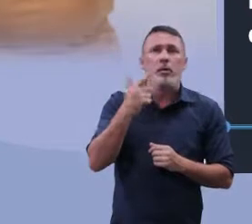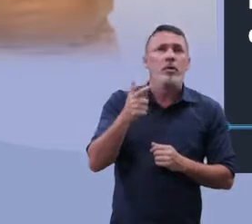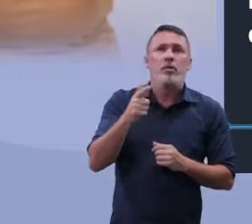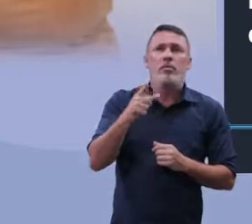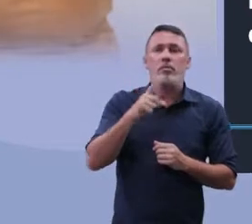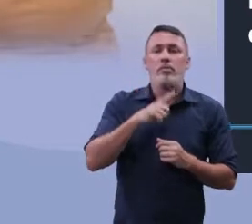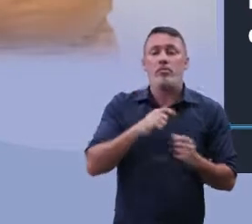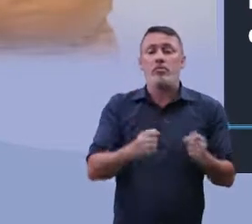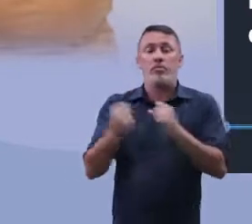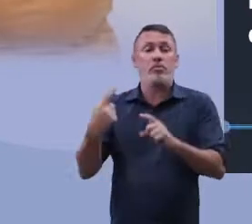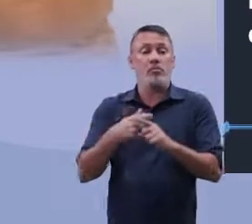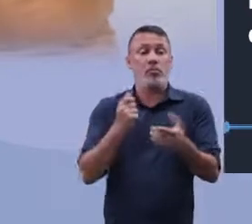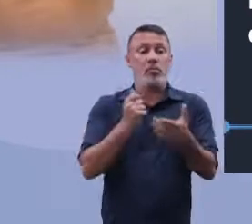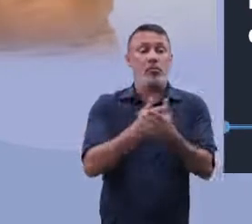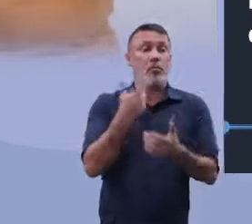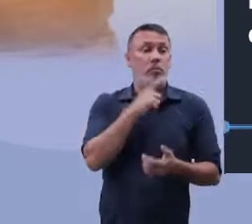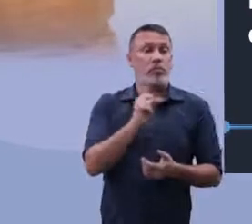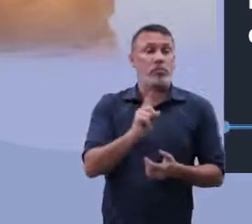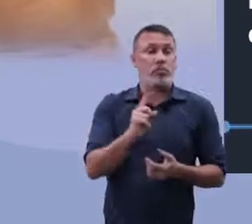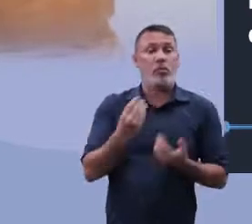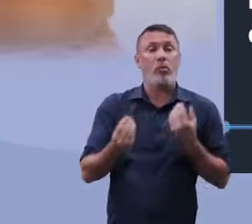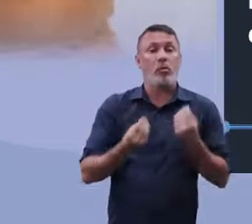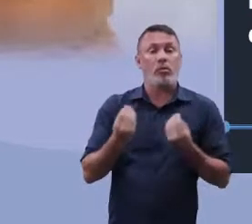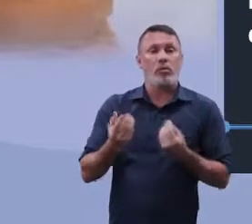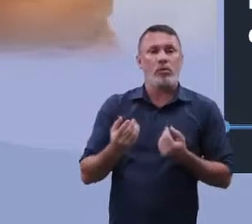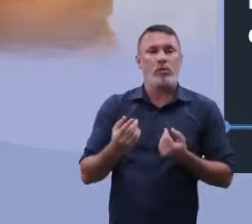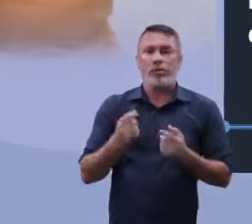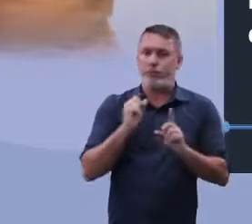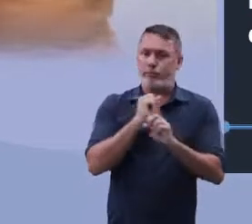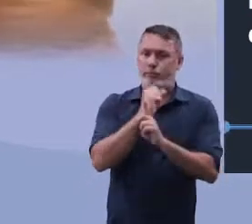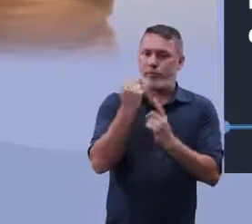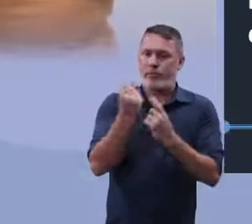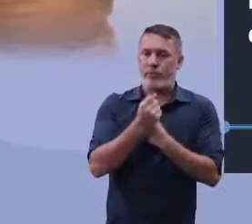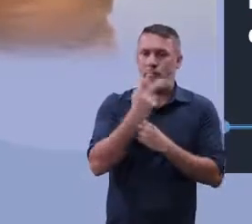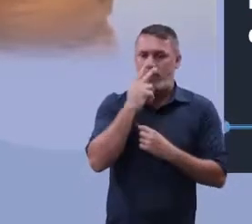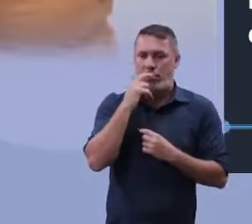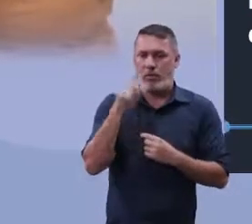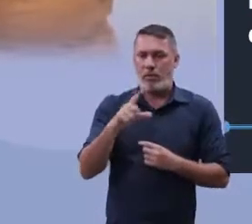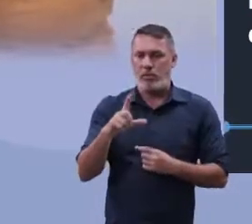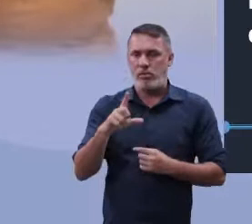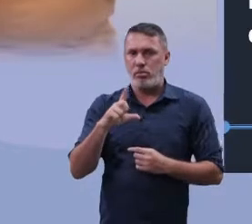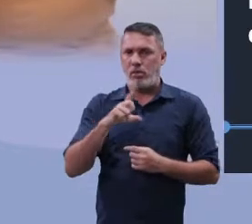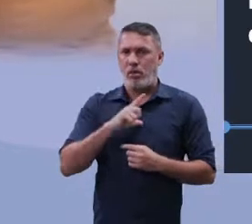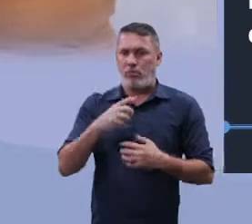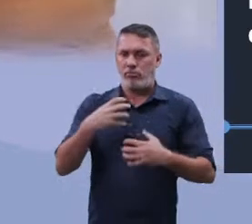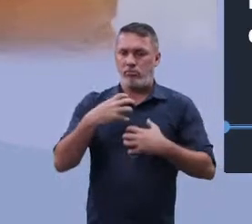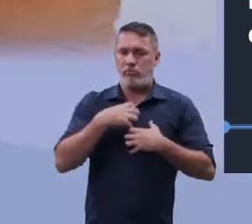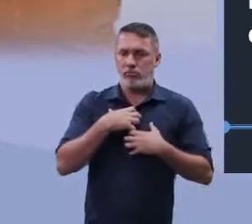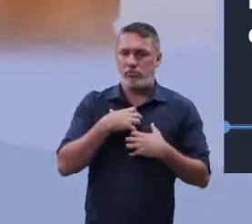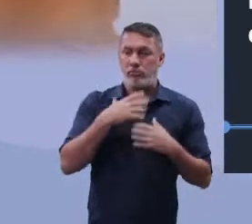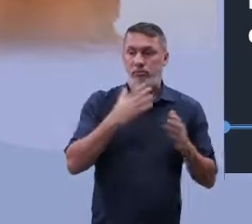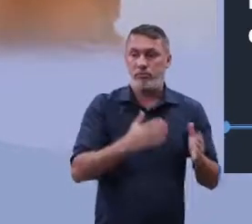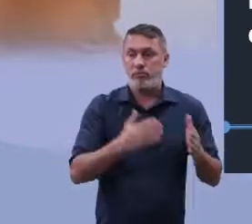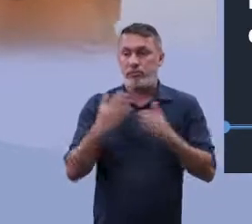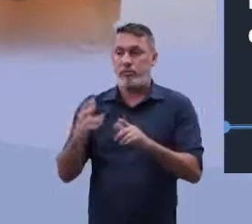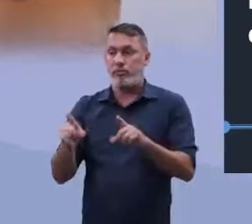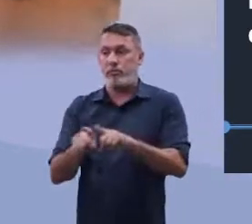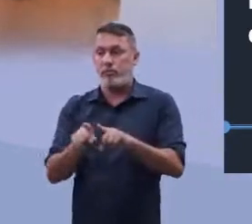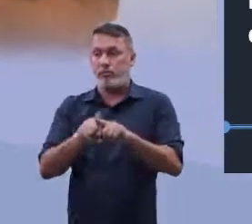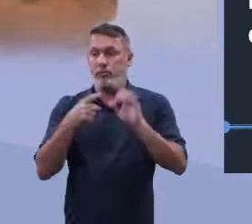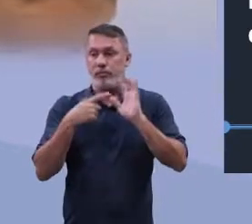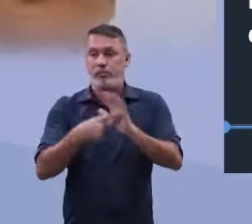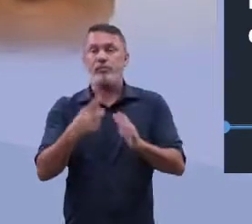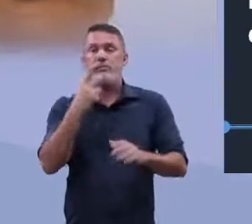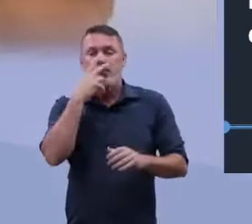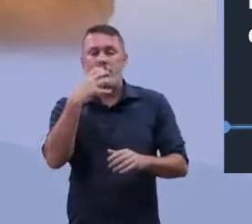ele acaba não tendo poder, né? Hoje na sociedade é aquela questão do ter, do pertencimento. E outro aspecto que nós temos aqui é